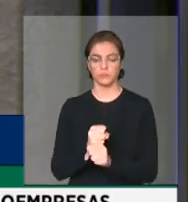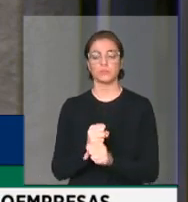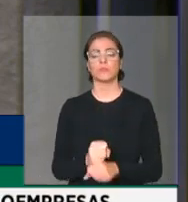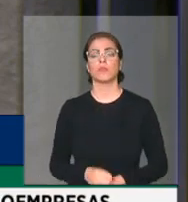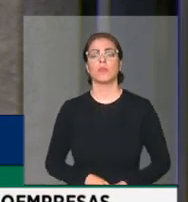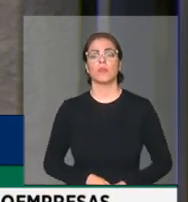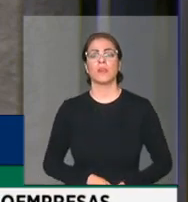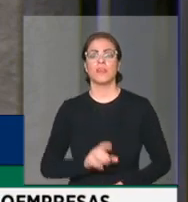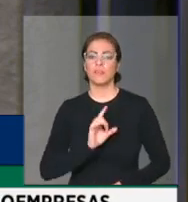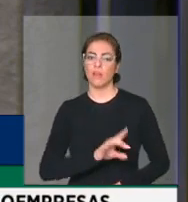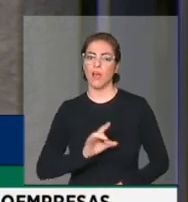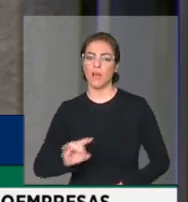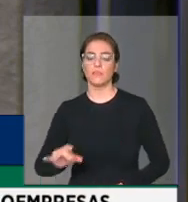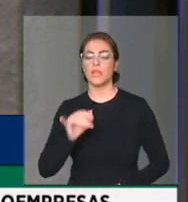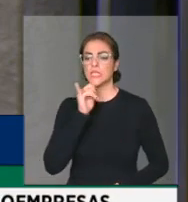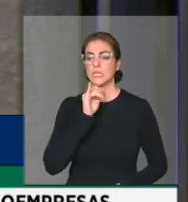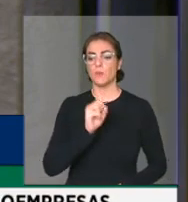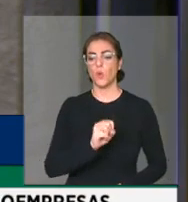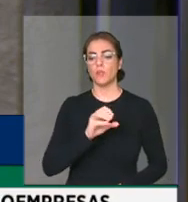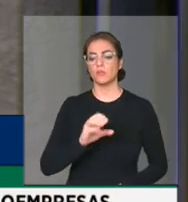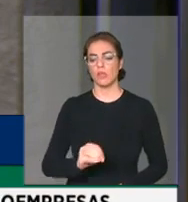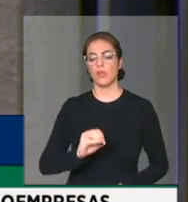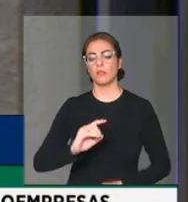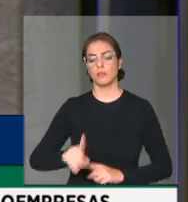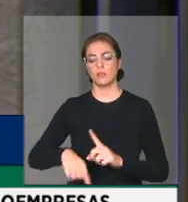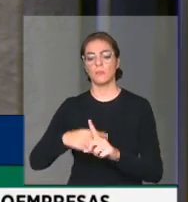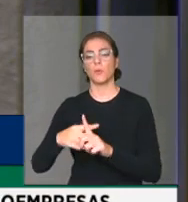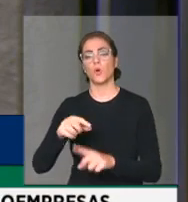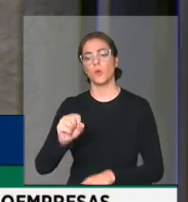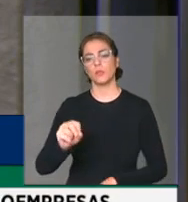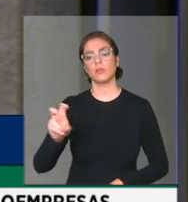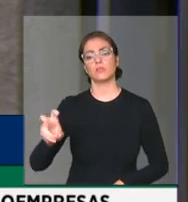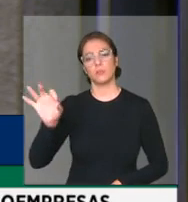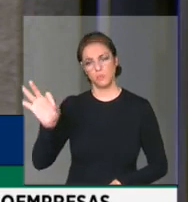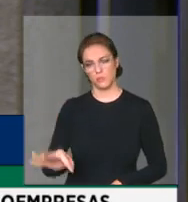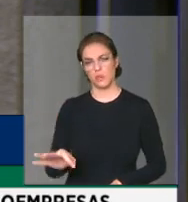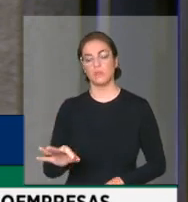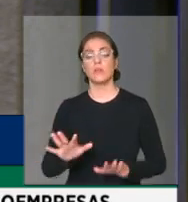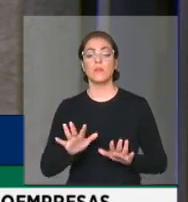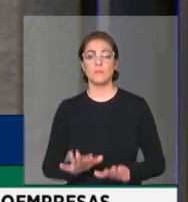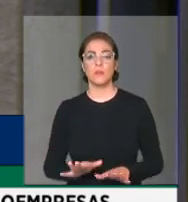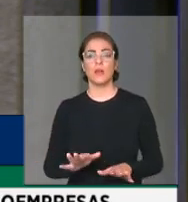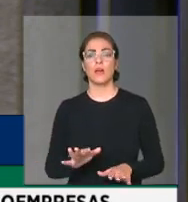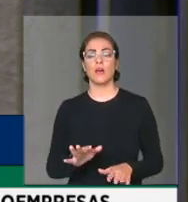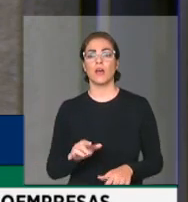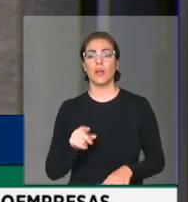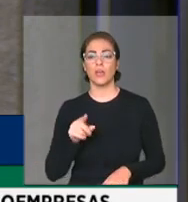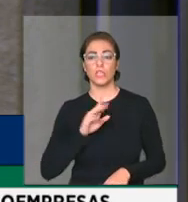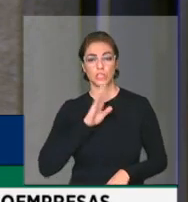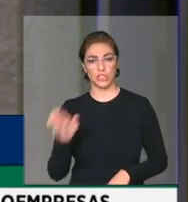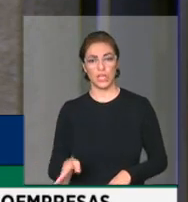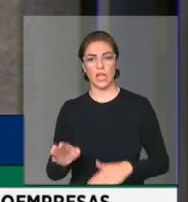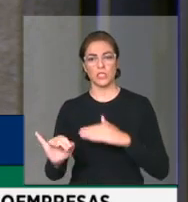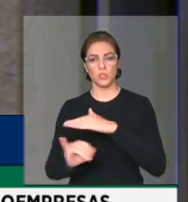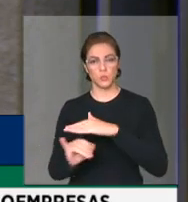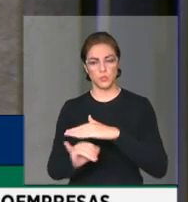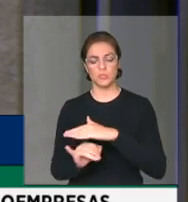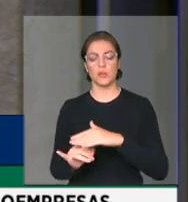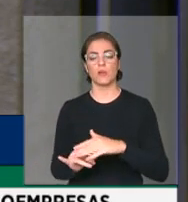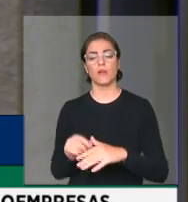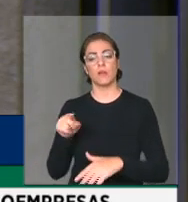crédito, ou seja, 80% e depois chegamos a 85%, diretamente à instituição participante, a qual, por sua